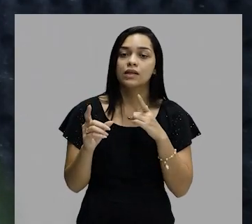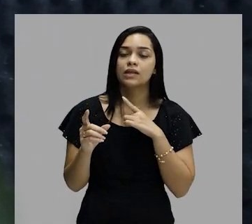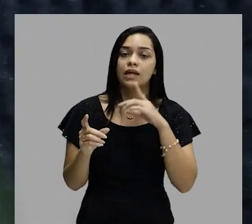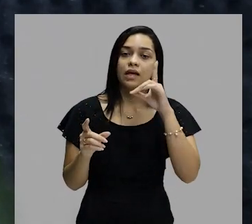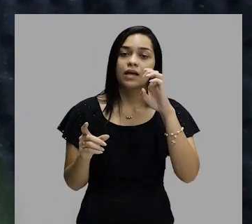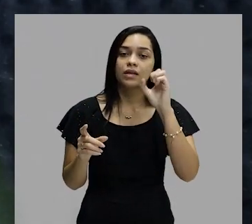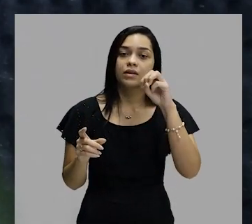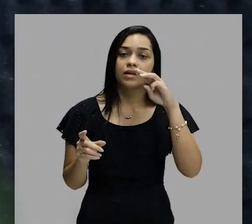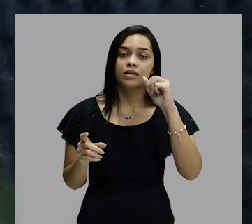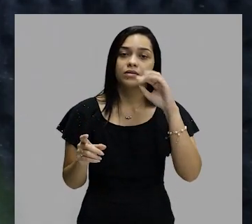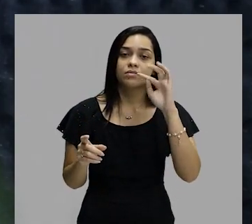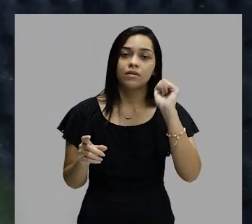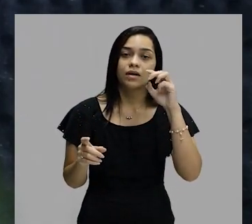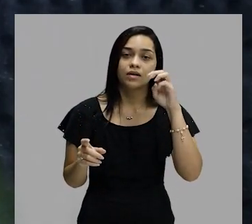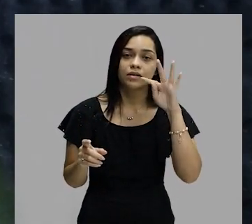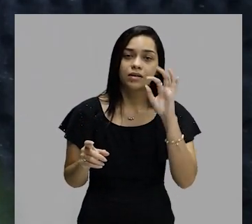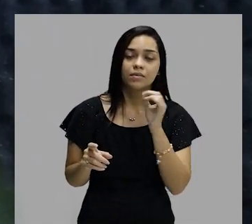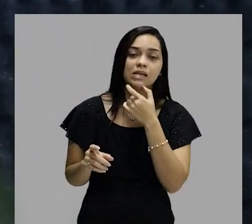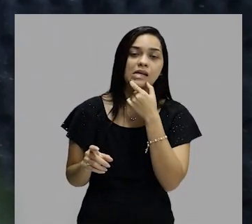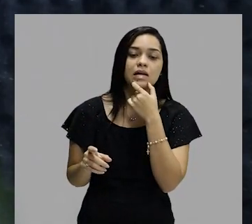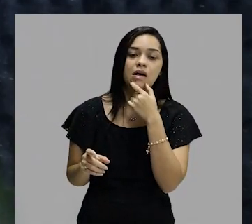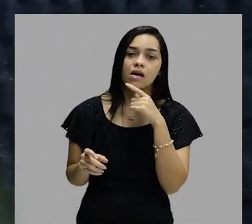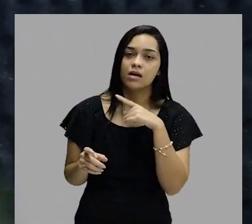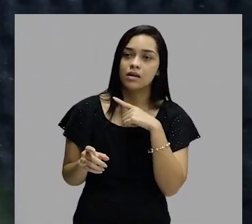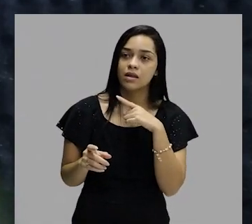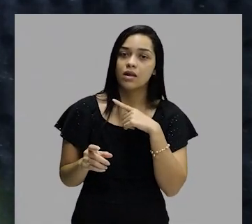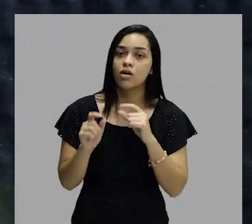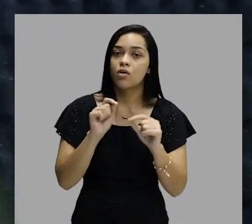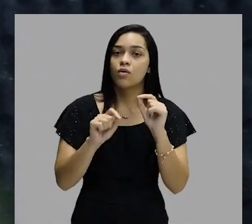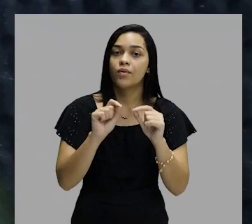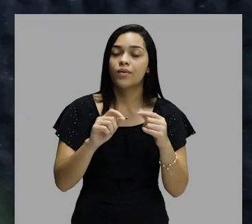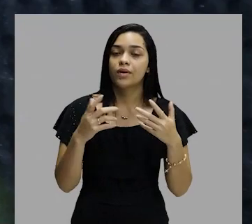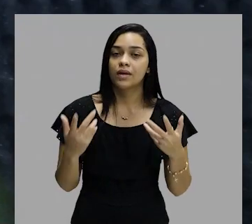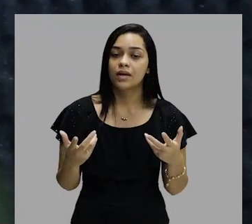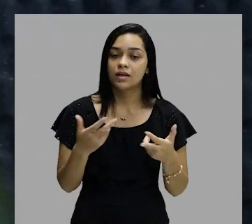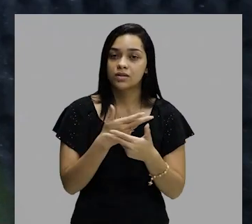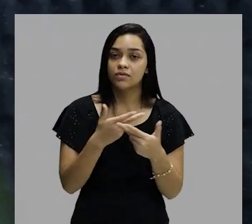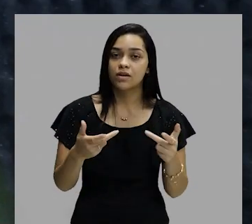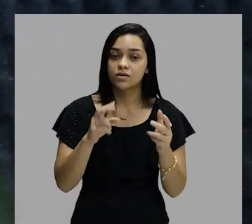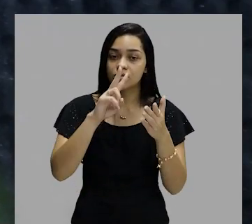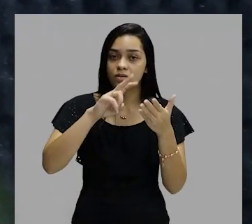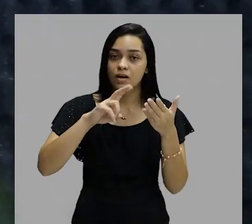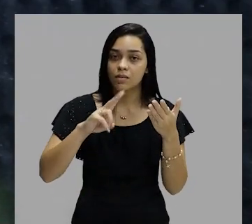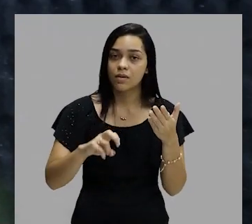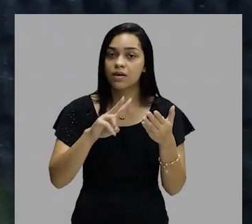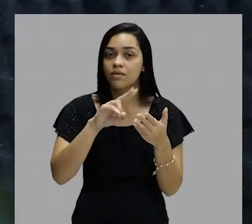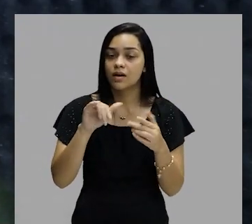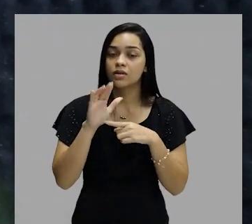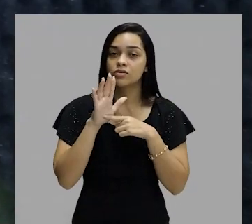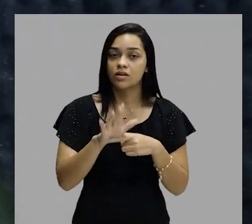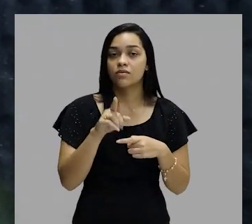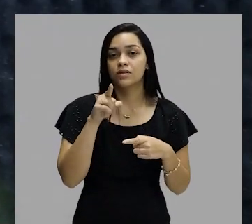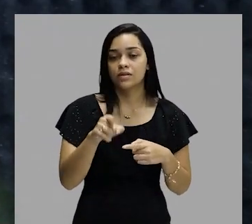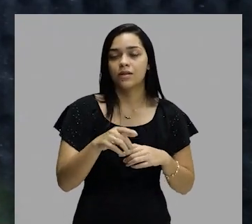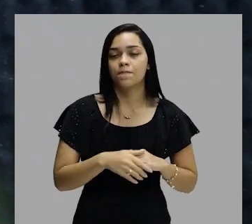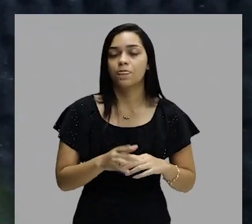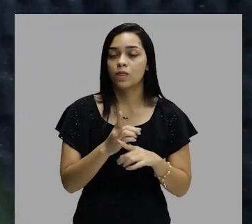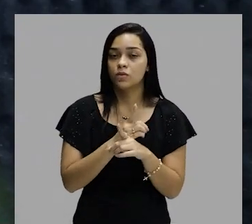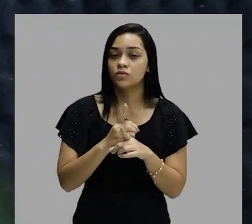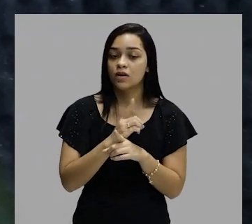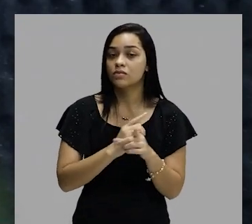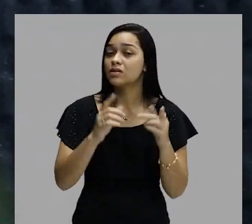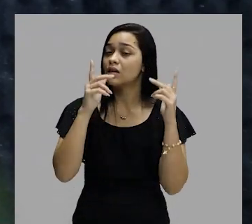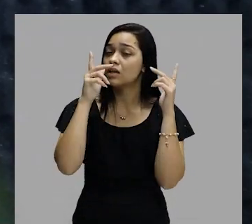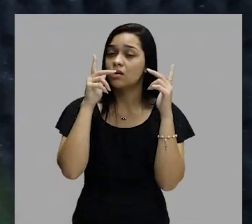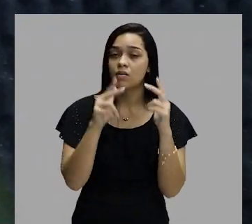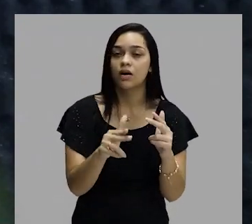inglês? Então, tente construir na sua cabeça um leque de vocabulário, e isso vai te ajudar. No caso dos falsos cognatos, é a